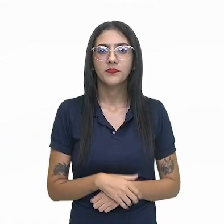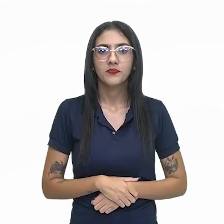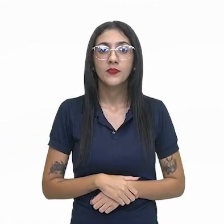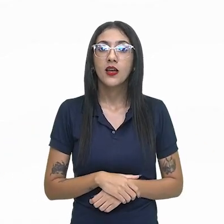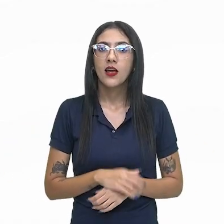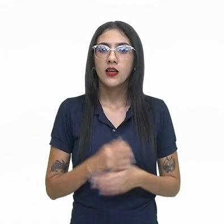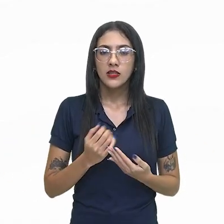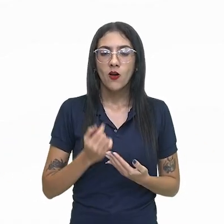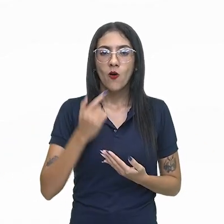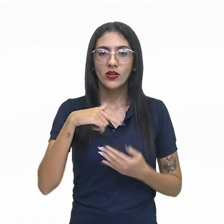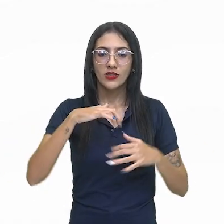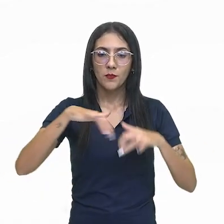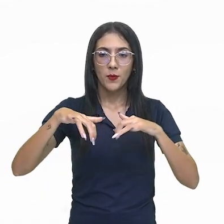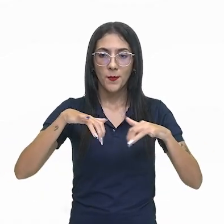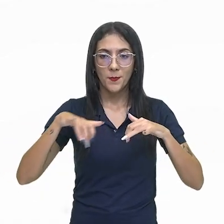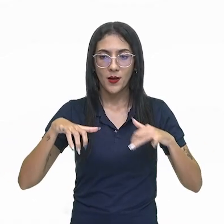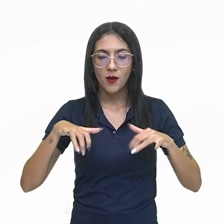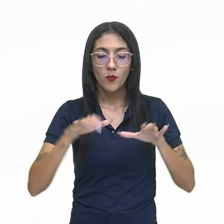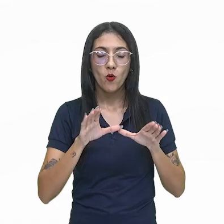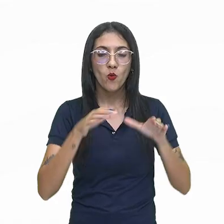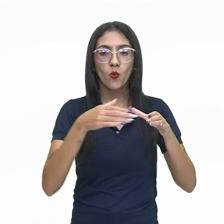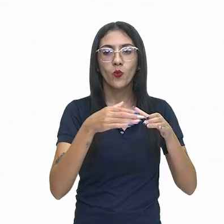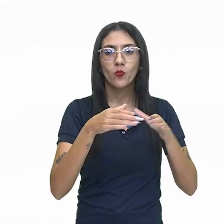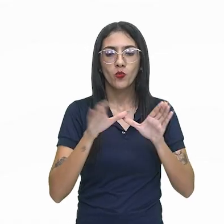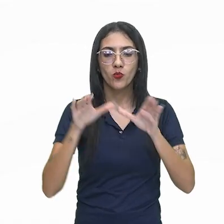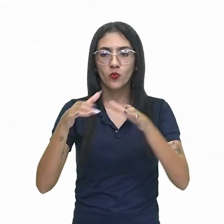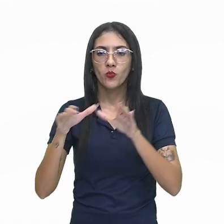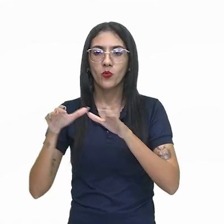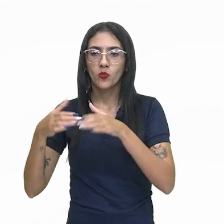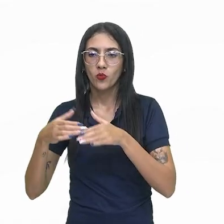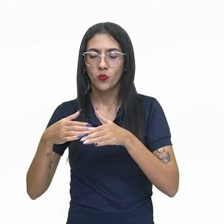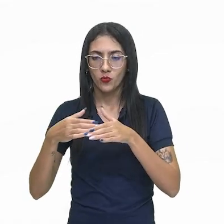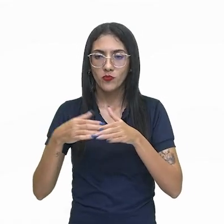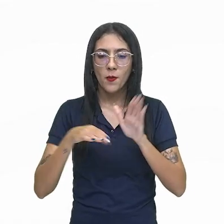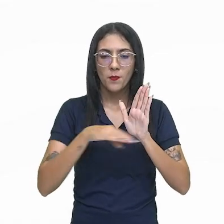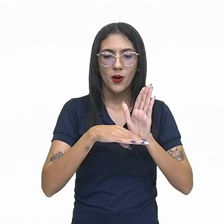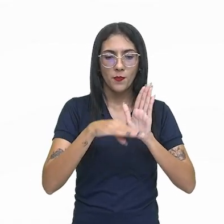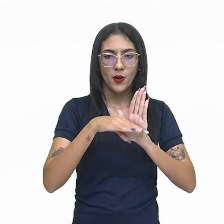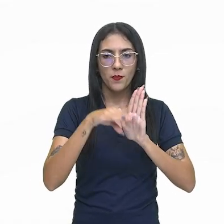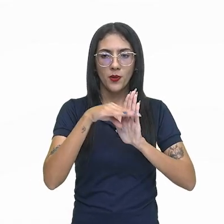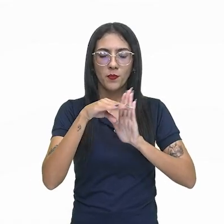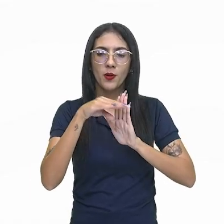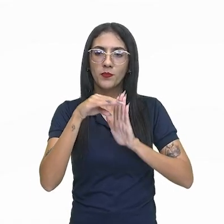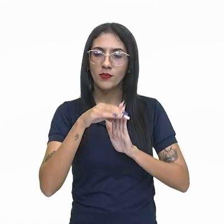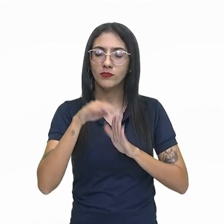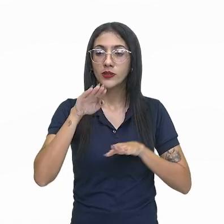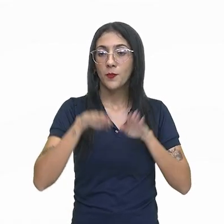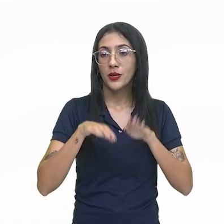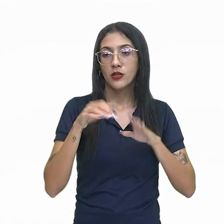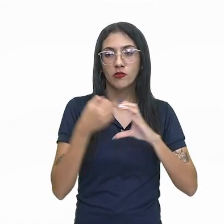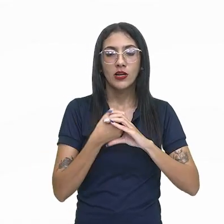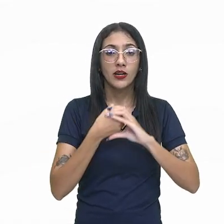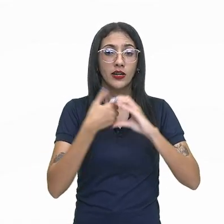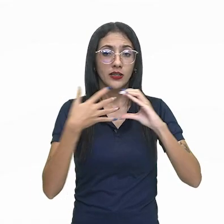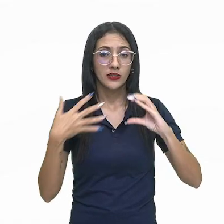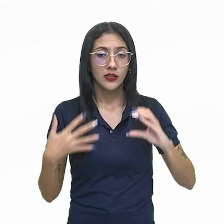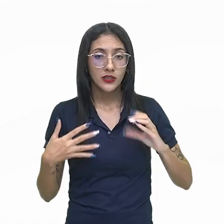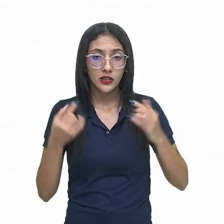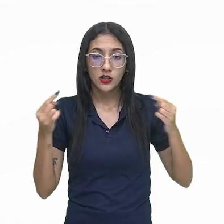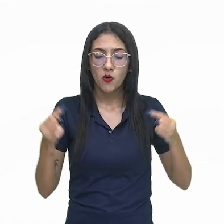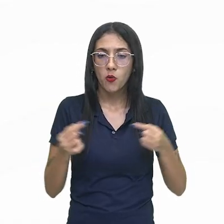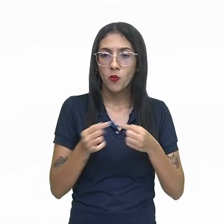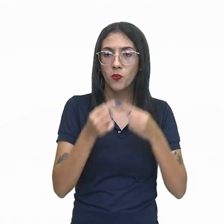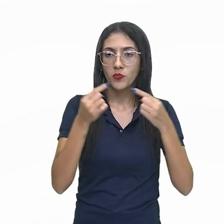Essa classificação é um sistema que organiza os seres vivos em categorias, agrupando-os de acordo com suas características